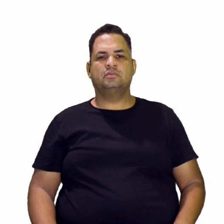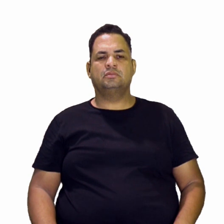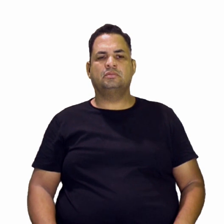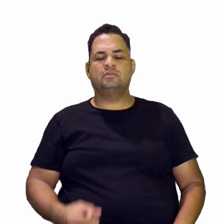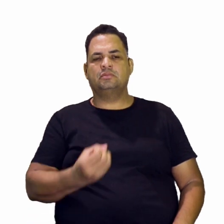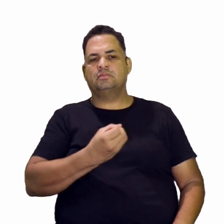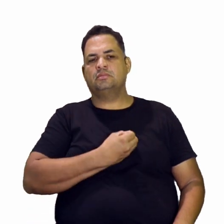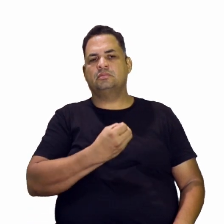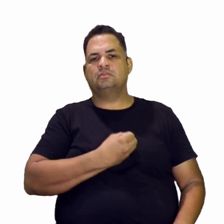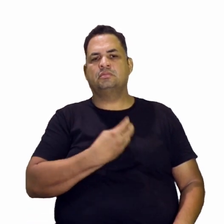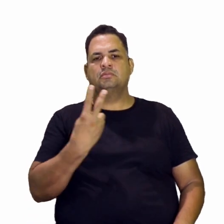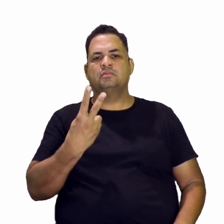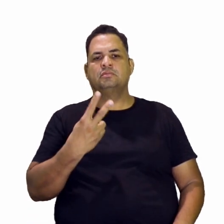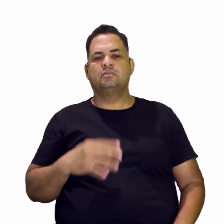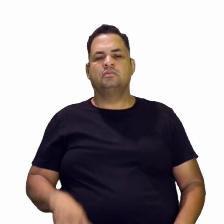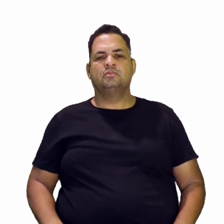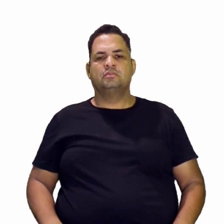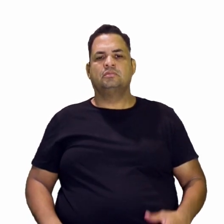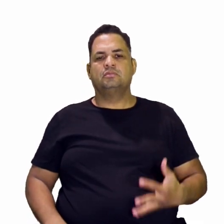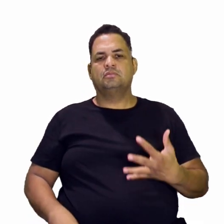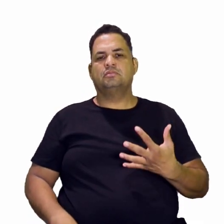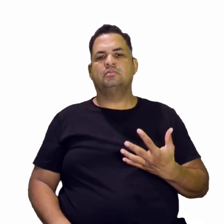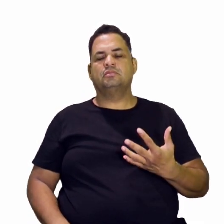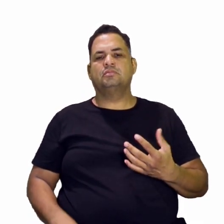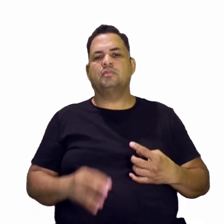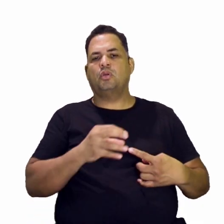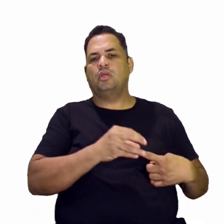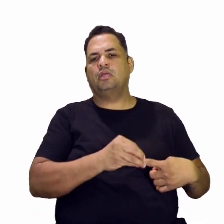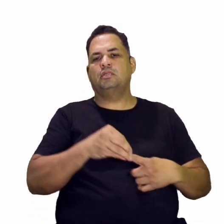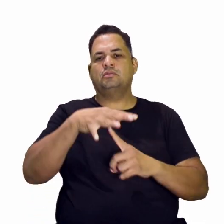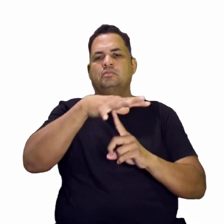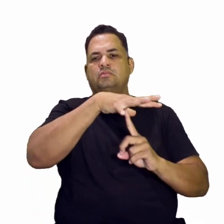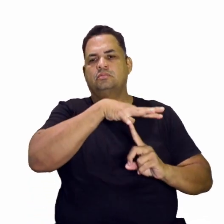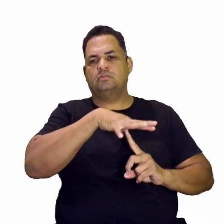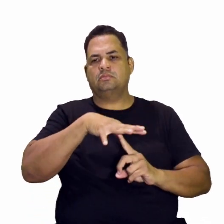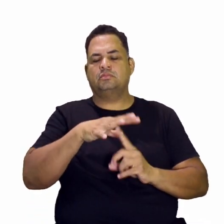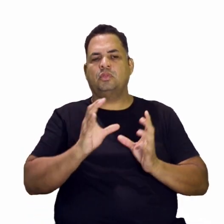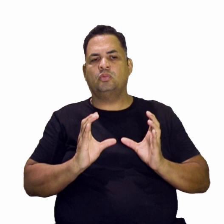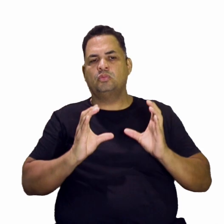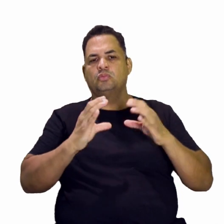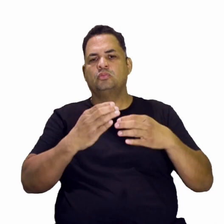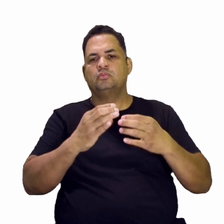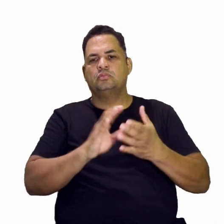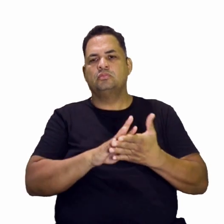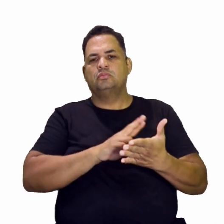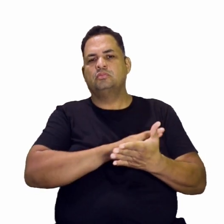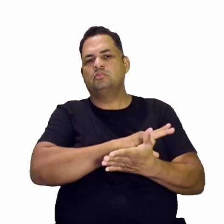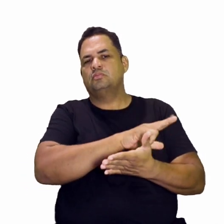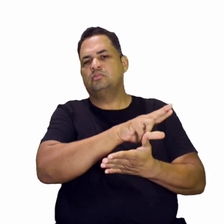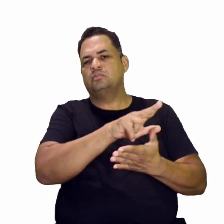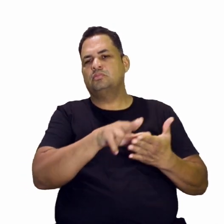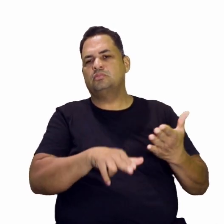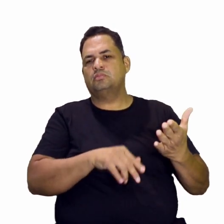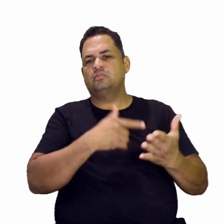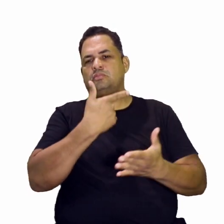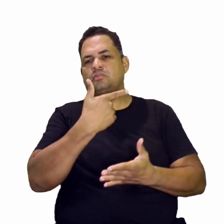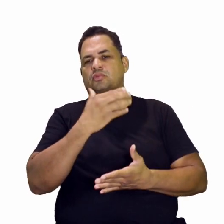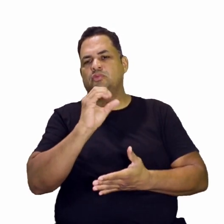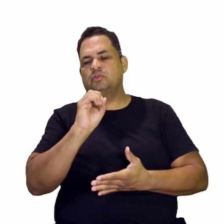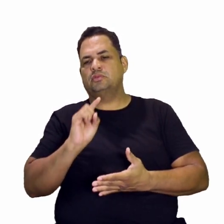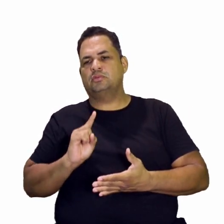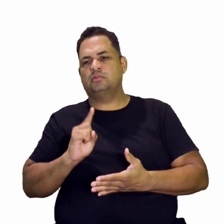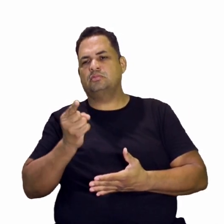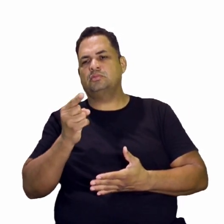Questão de número 2. O reino fungi inclui um grupo bastante numeroso, estimado por cerca de 200 mil